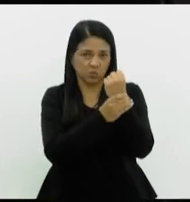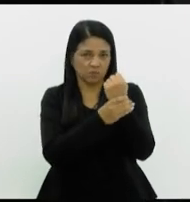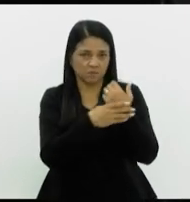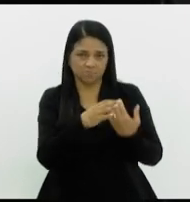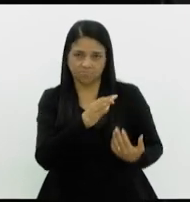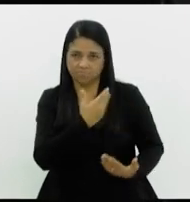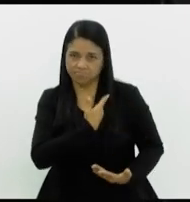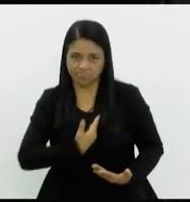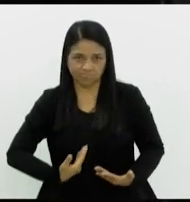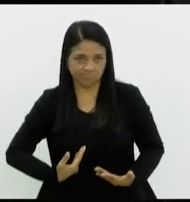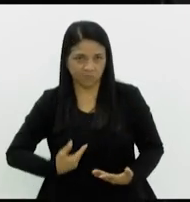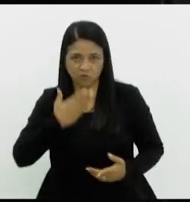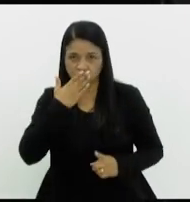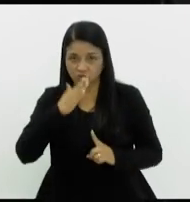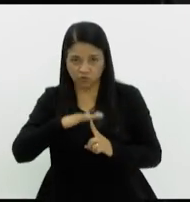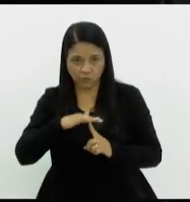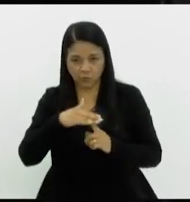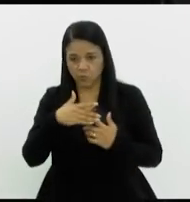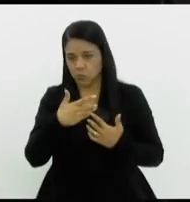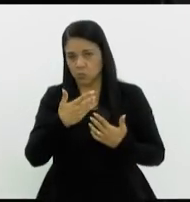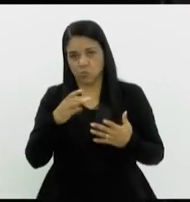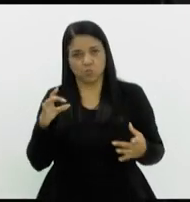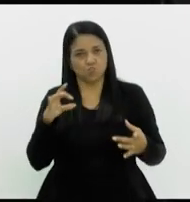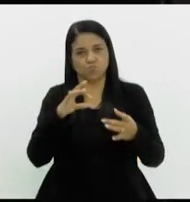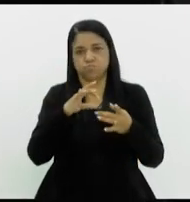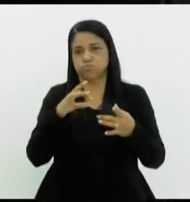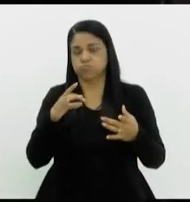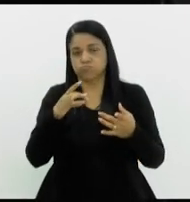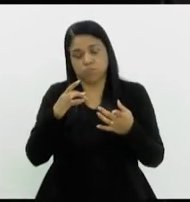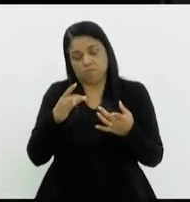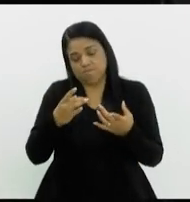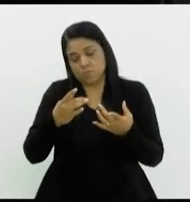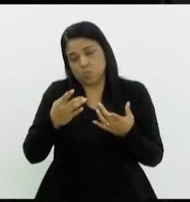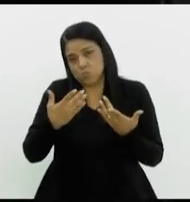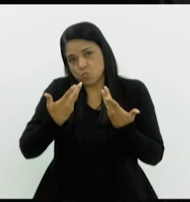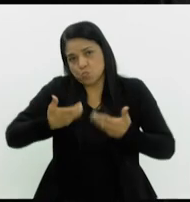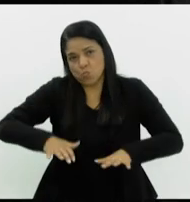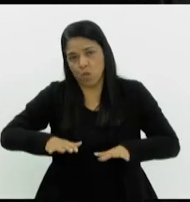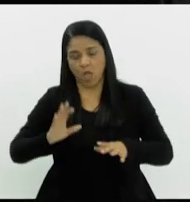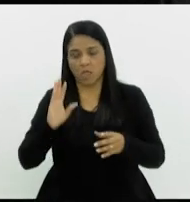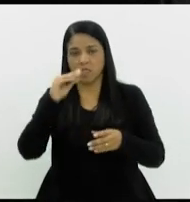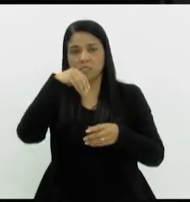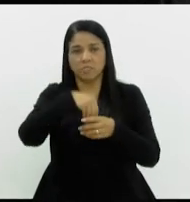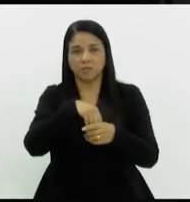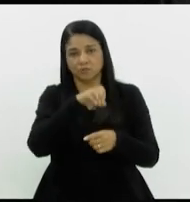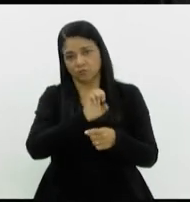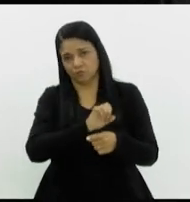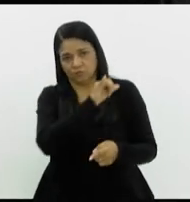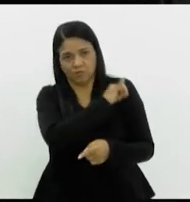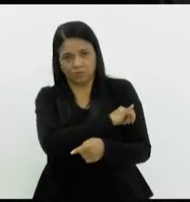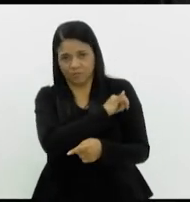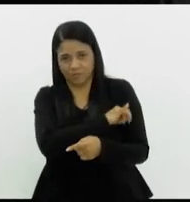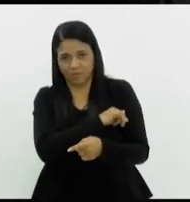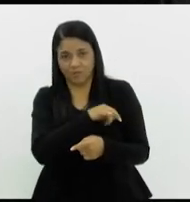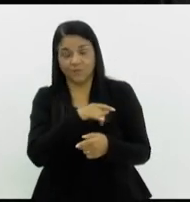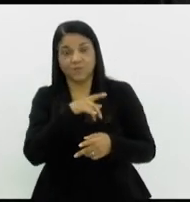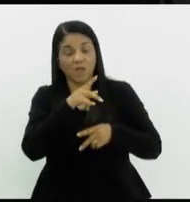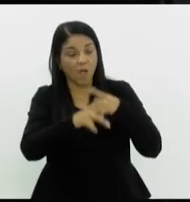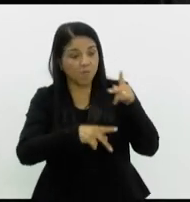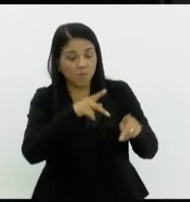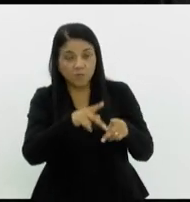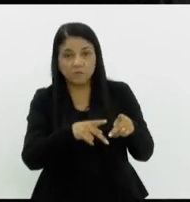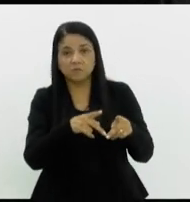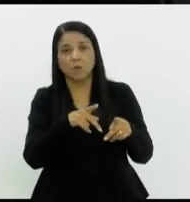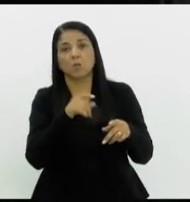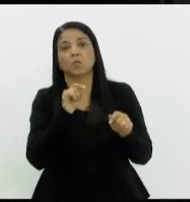não cabe num Estado democrático de direito, não cabe para aqueles e aquelas que esperam que as suas polícias